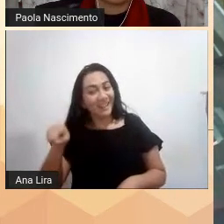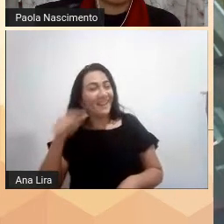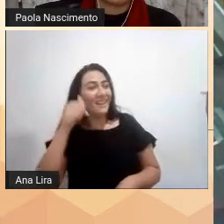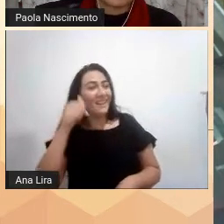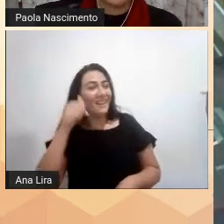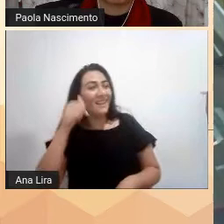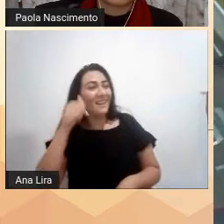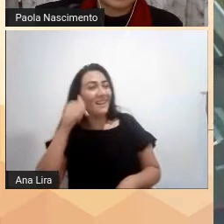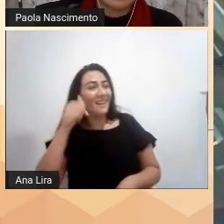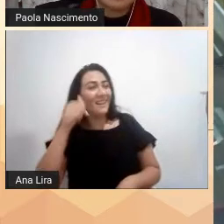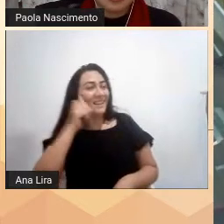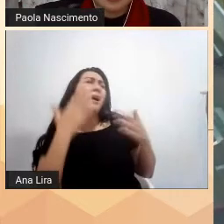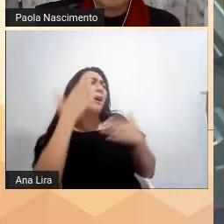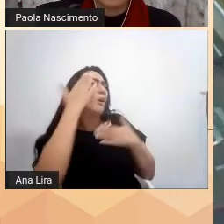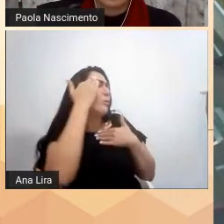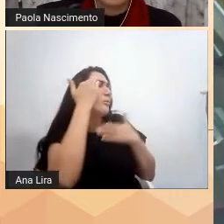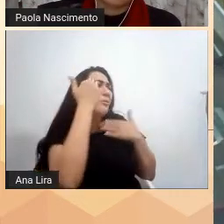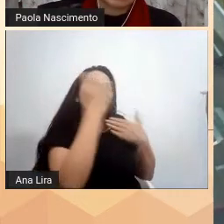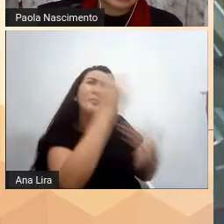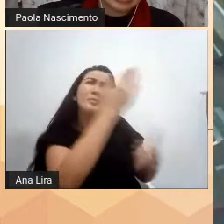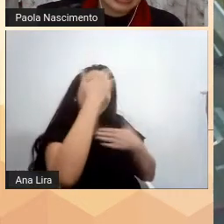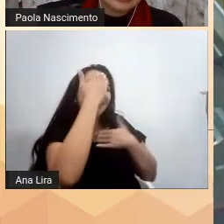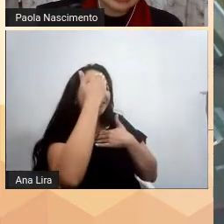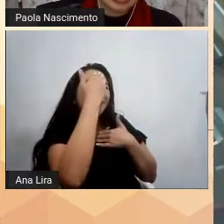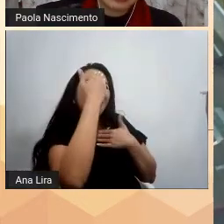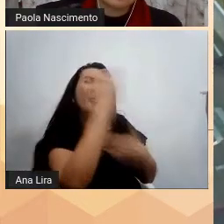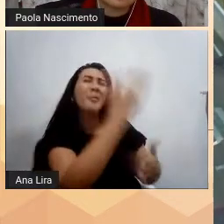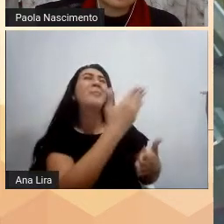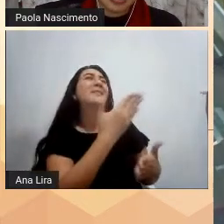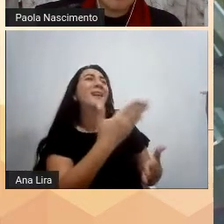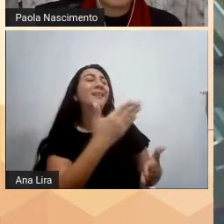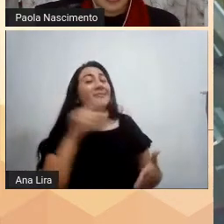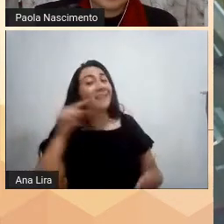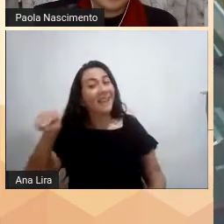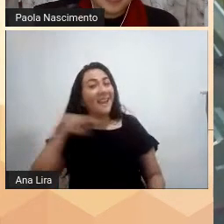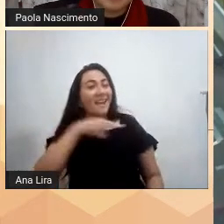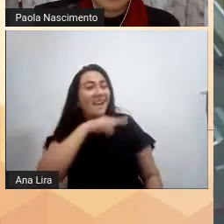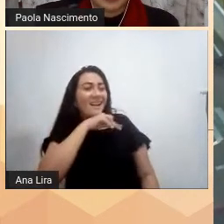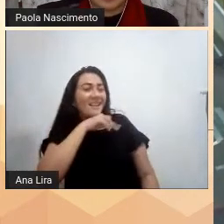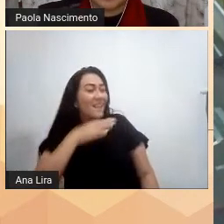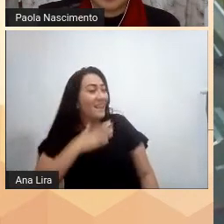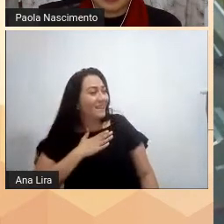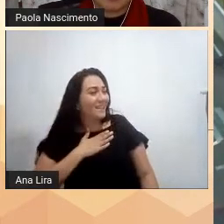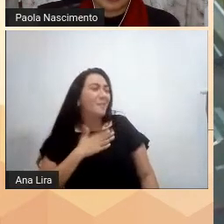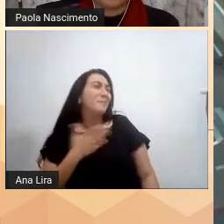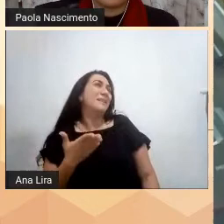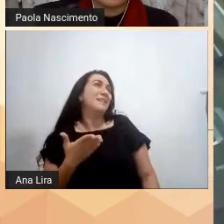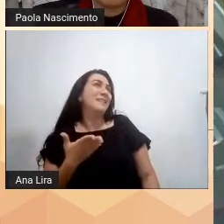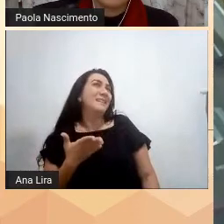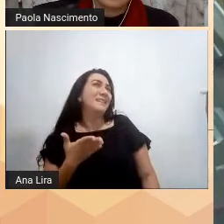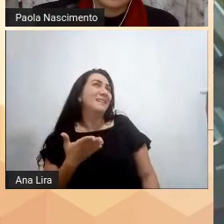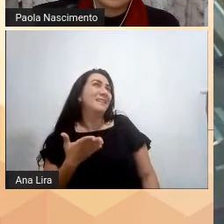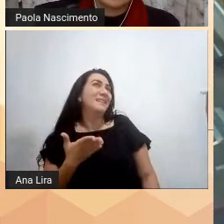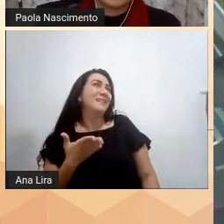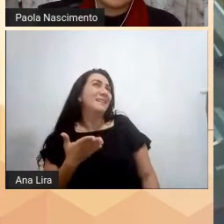por disponibilizar isso para a neta dela, que era uma criança na época, e ainda é, né, porque ela era bem